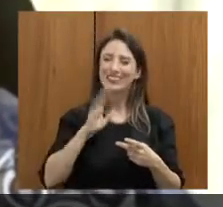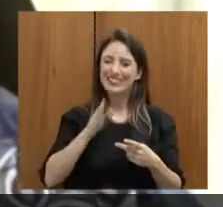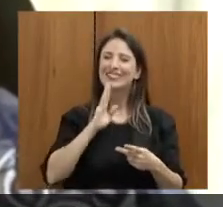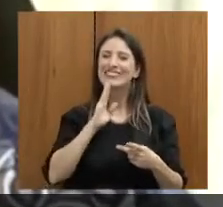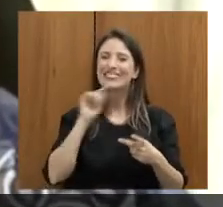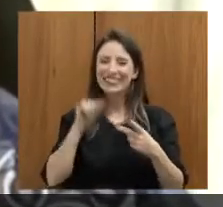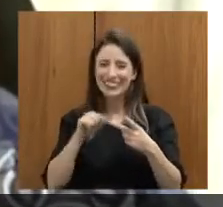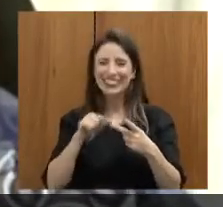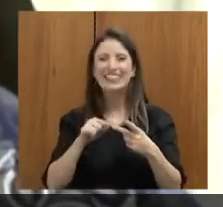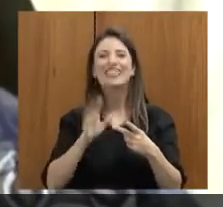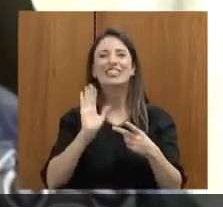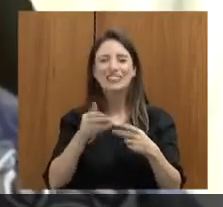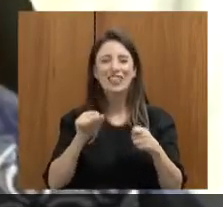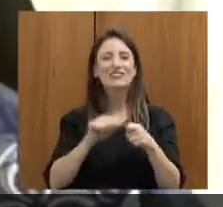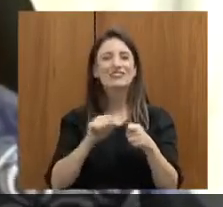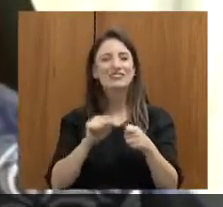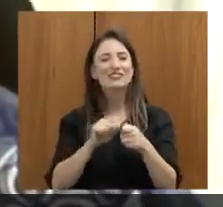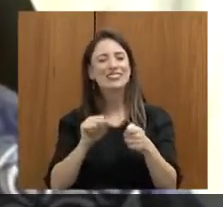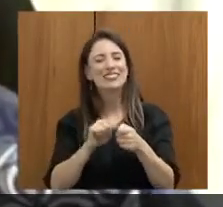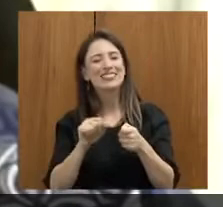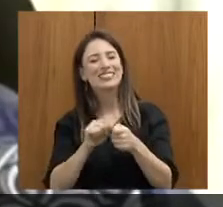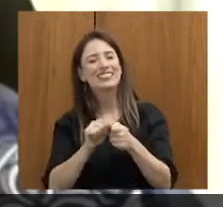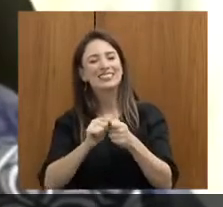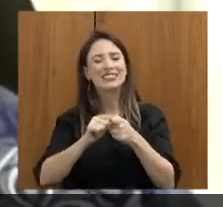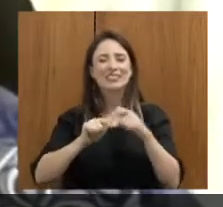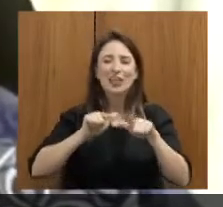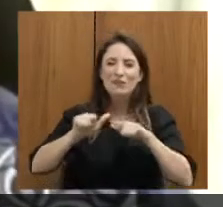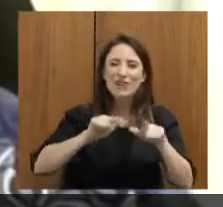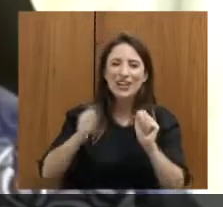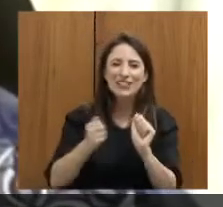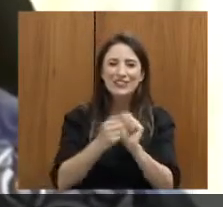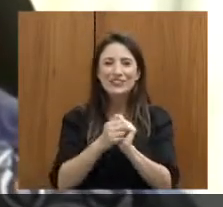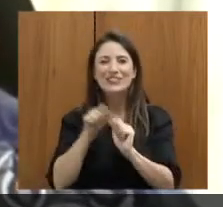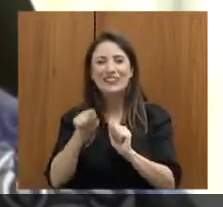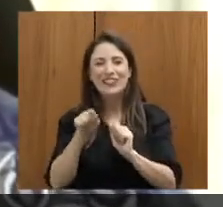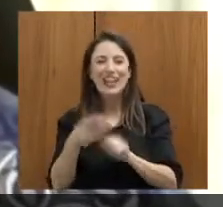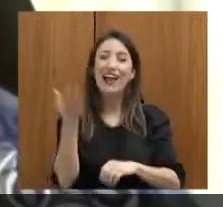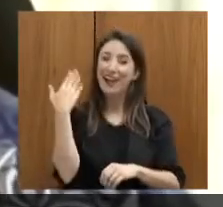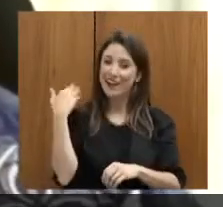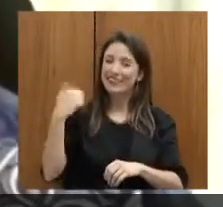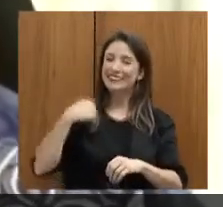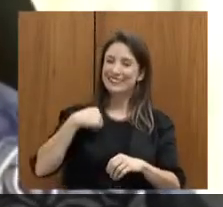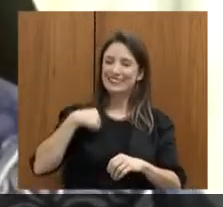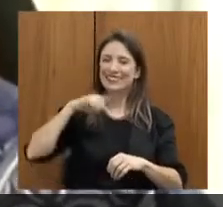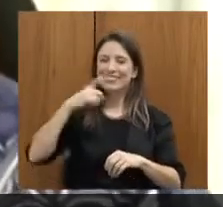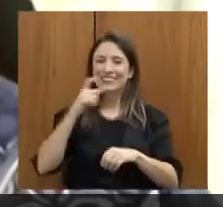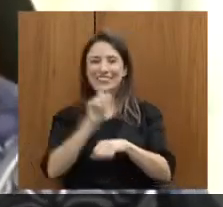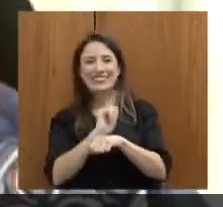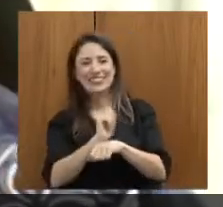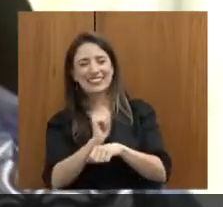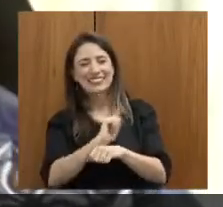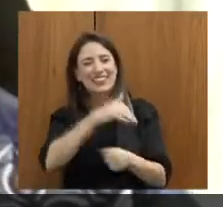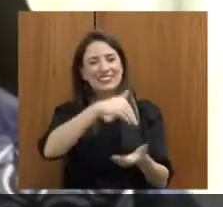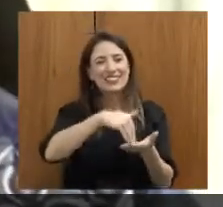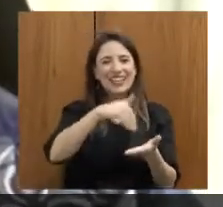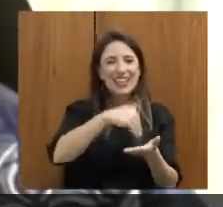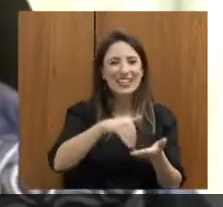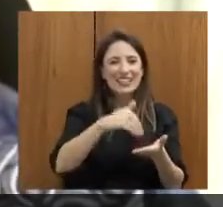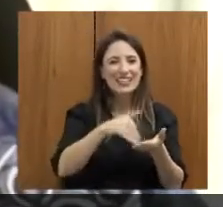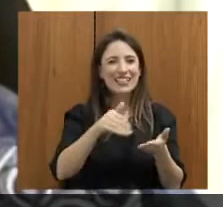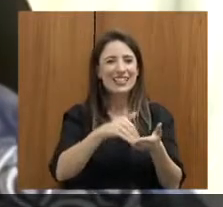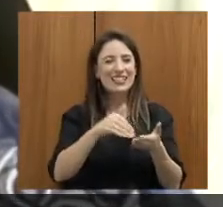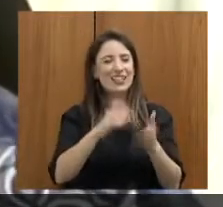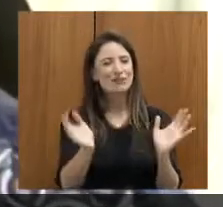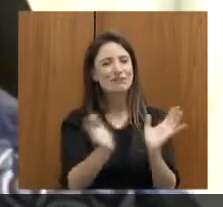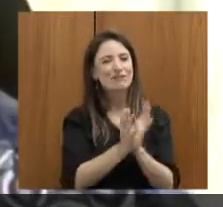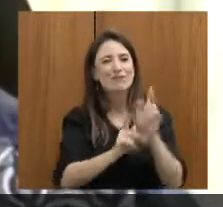conhecer desenvolver até algumas atividades em conjunto quando eu estava na gestão da secretaria para povos e comunidades tradicionais